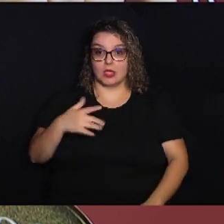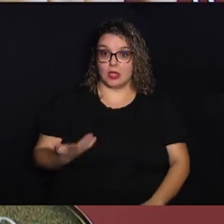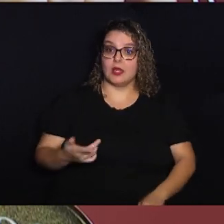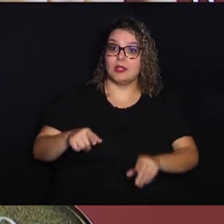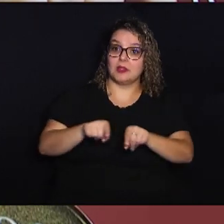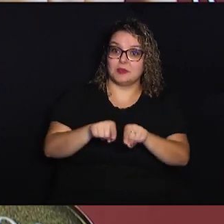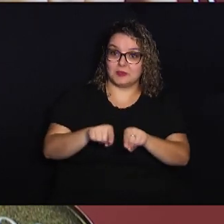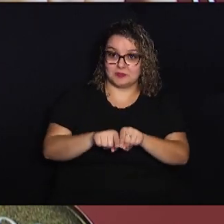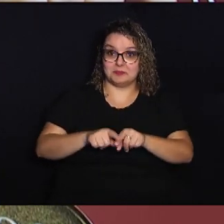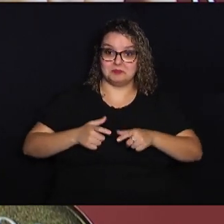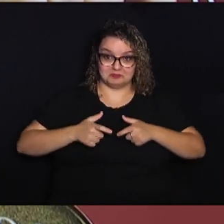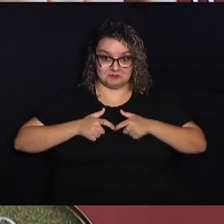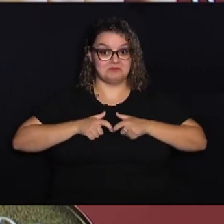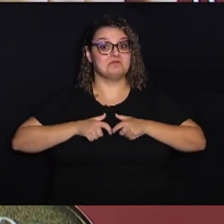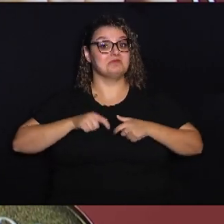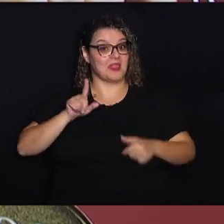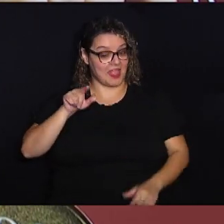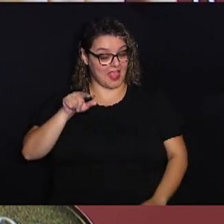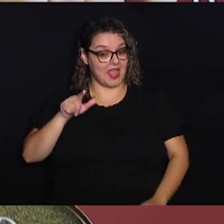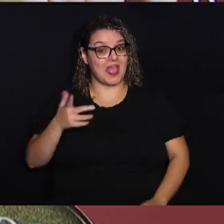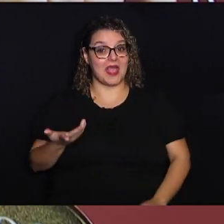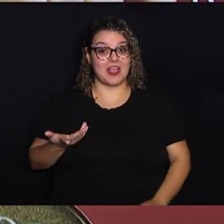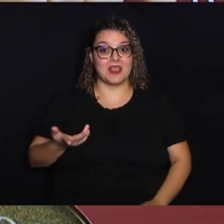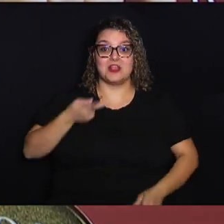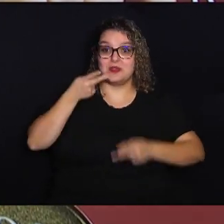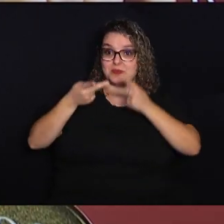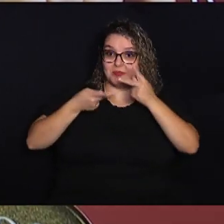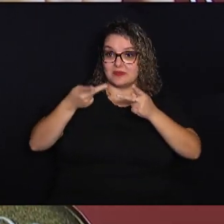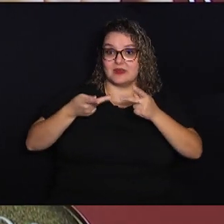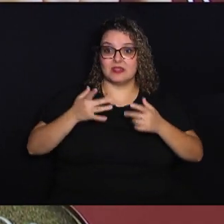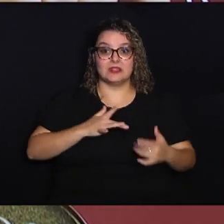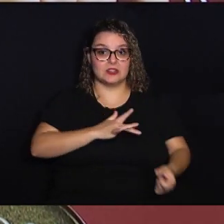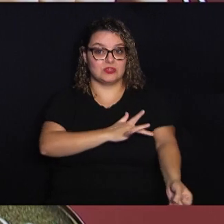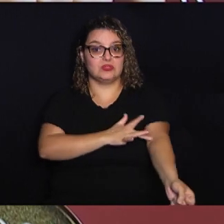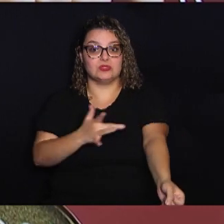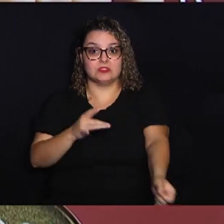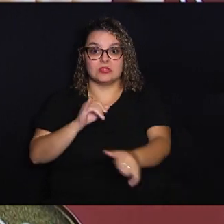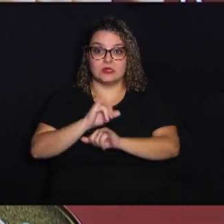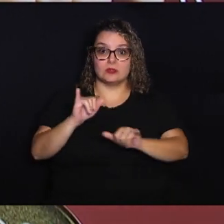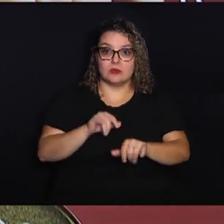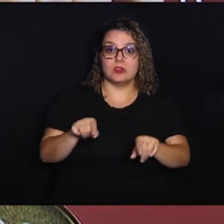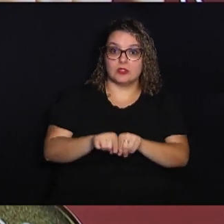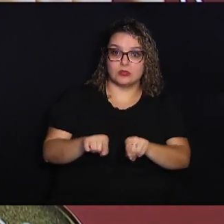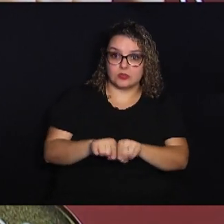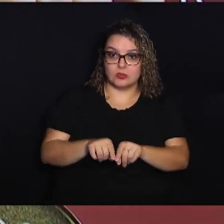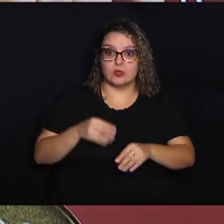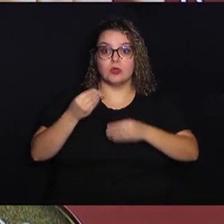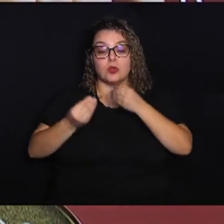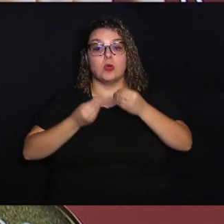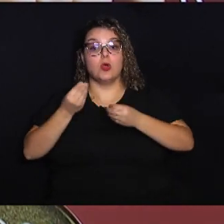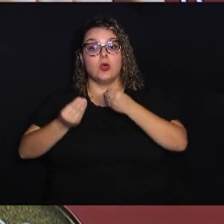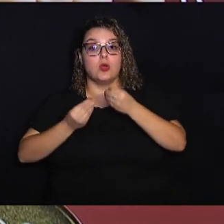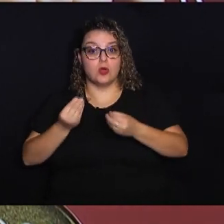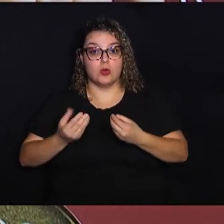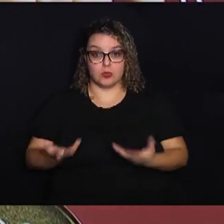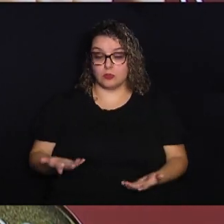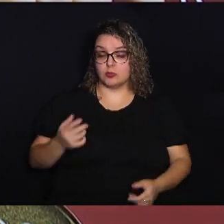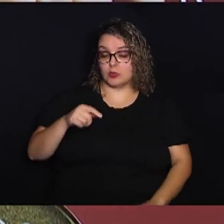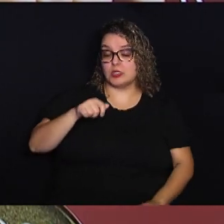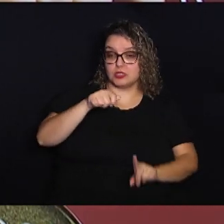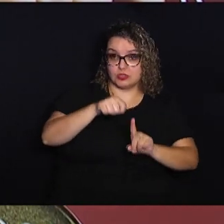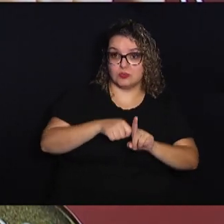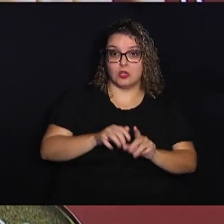um medalhista, né? É isso mesmo. Para falar das doações, para falar da campanha e também como foi este mês, já estamos